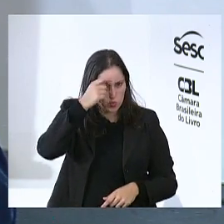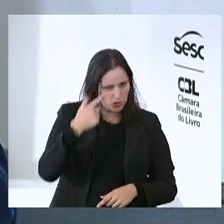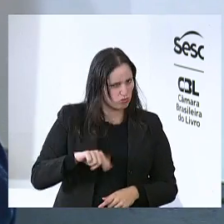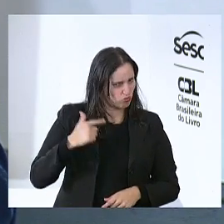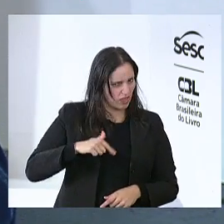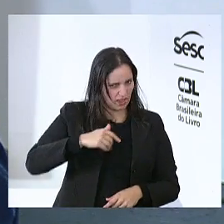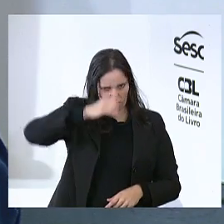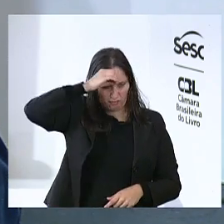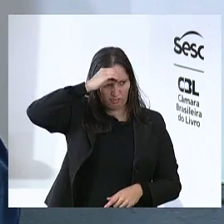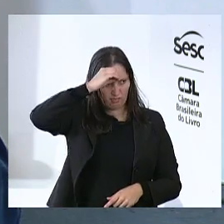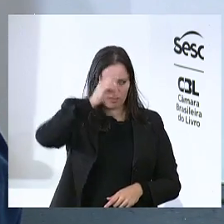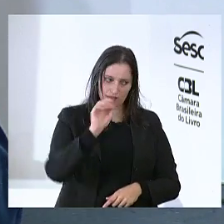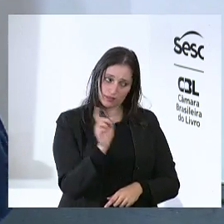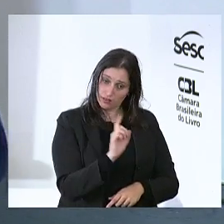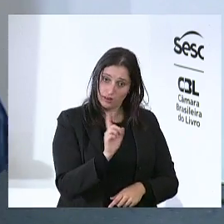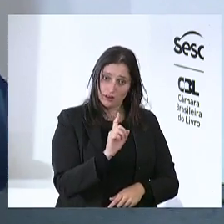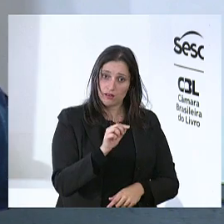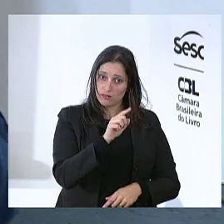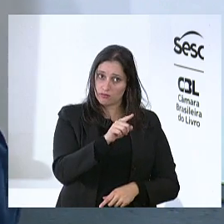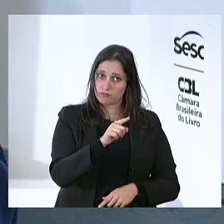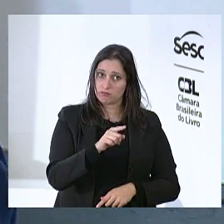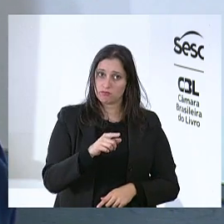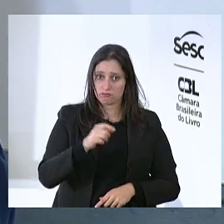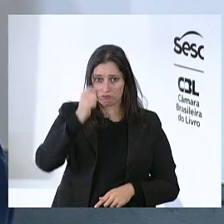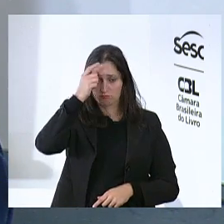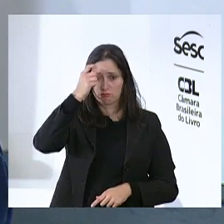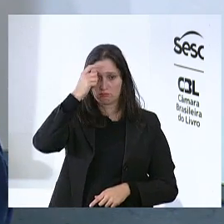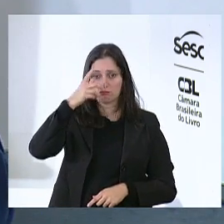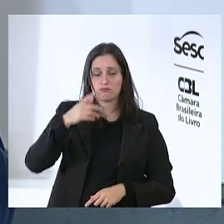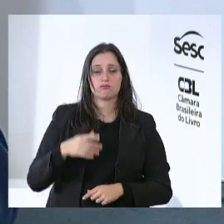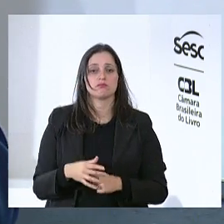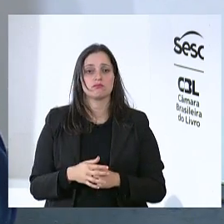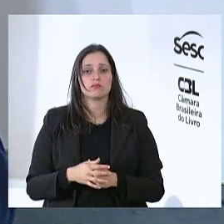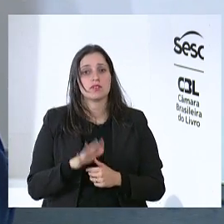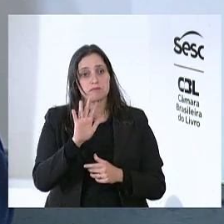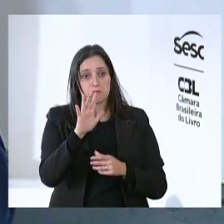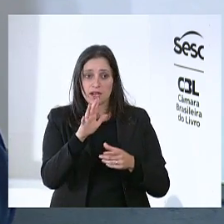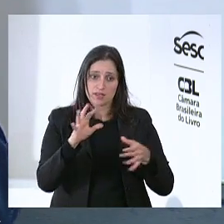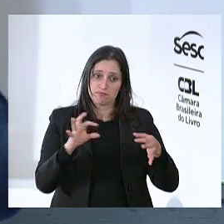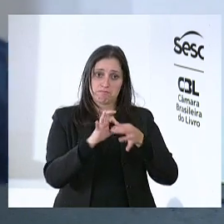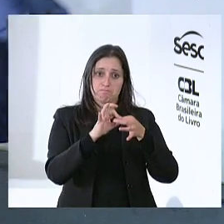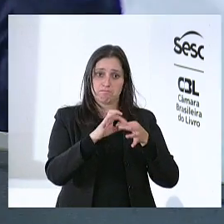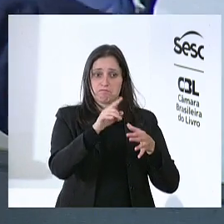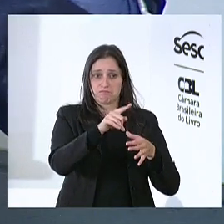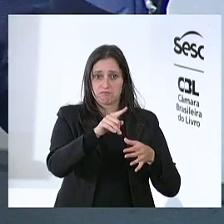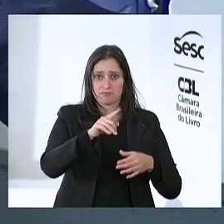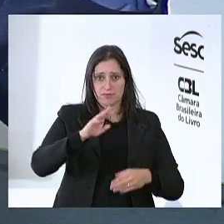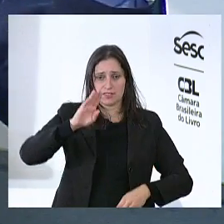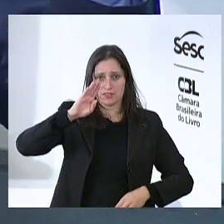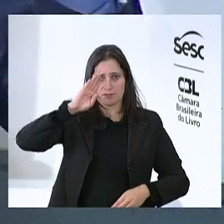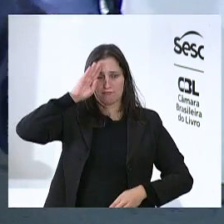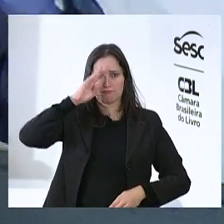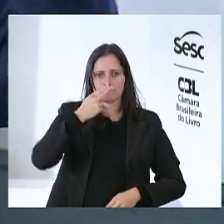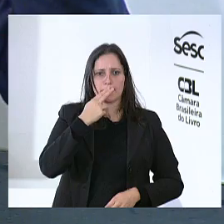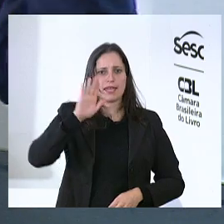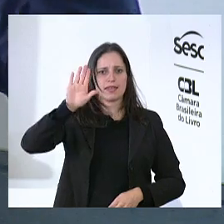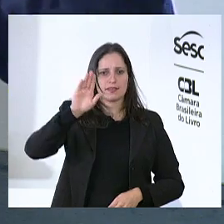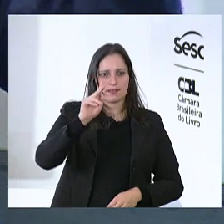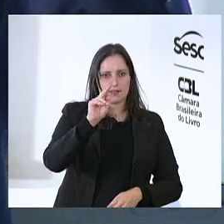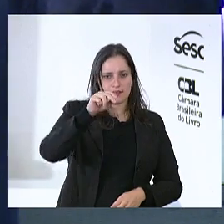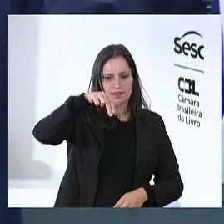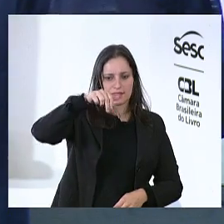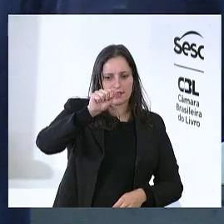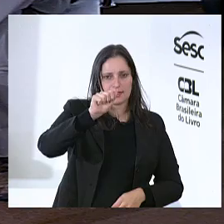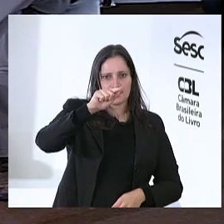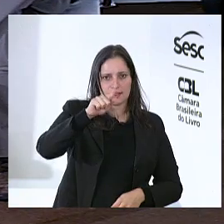certo? Caramba, isso são instituições, gente. Certo? Hoje você vai ver os alemães